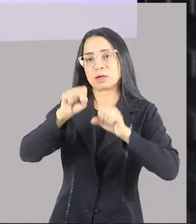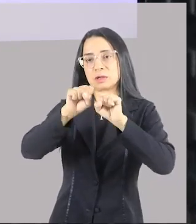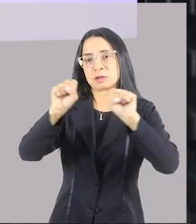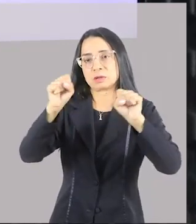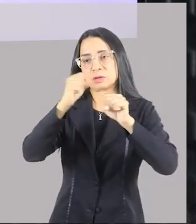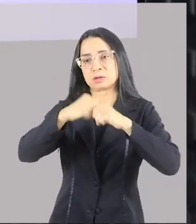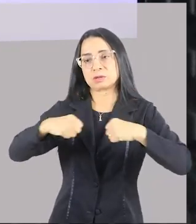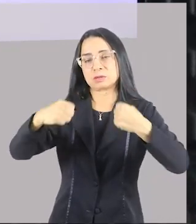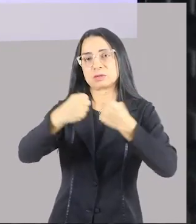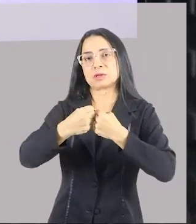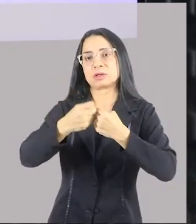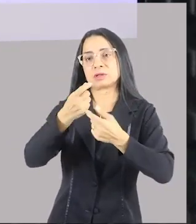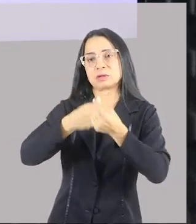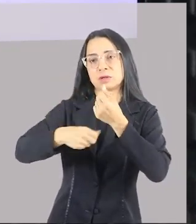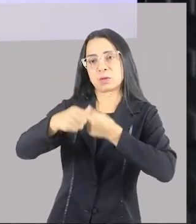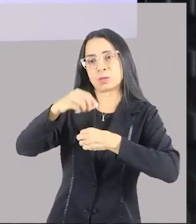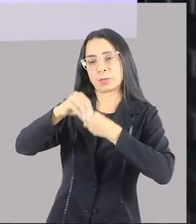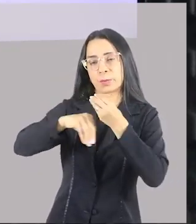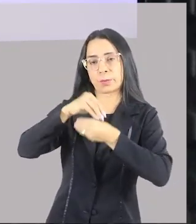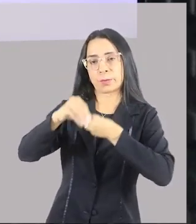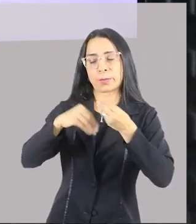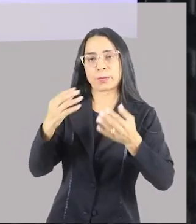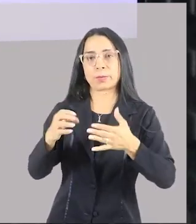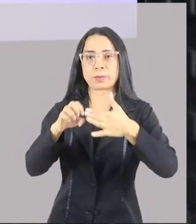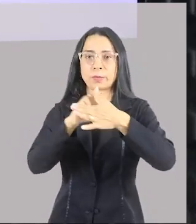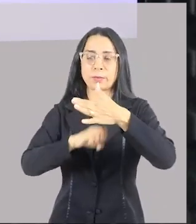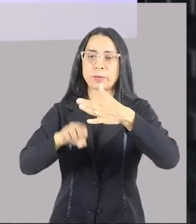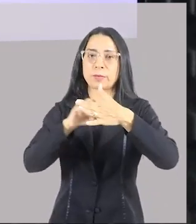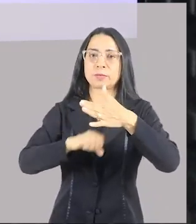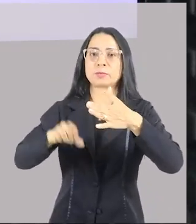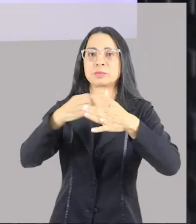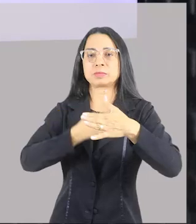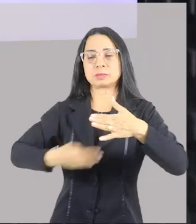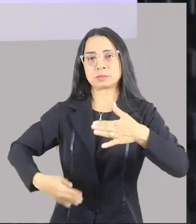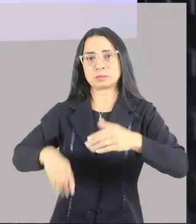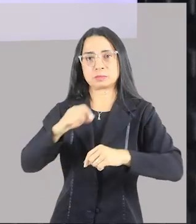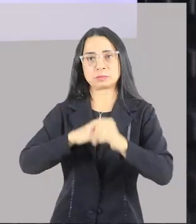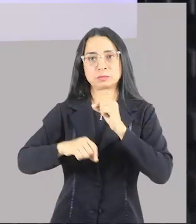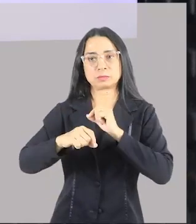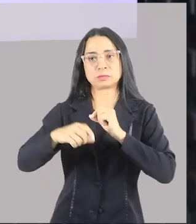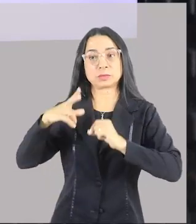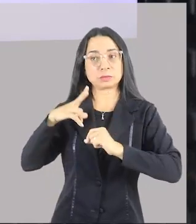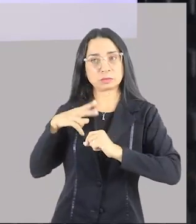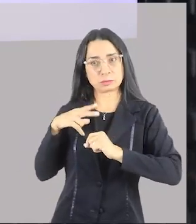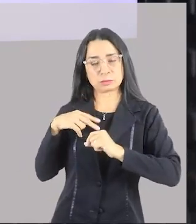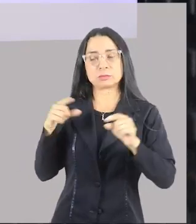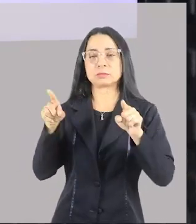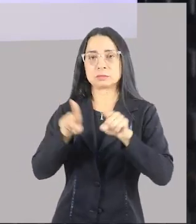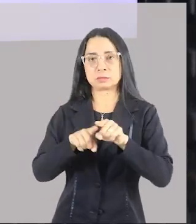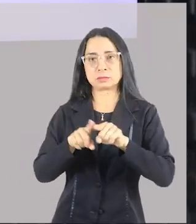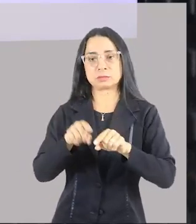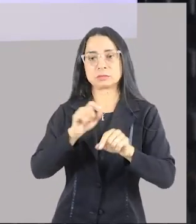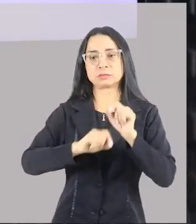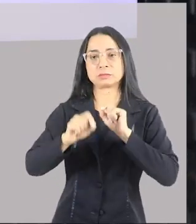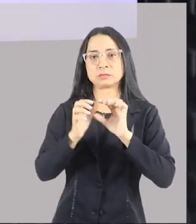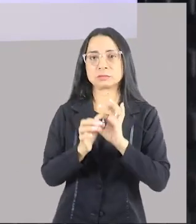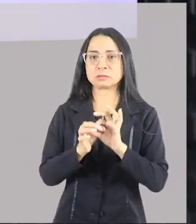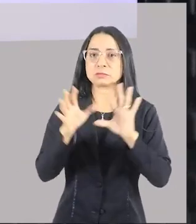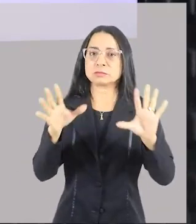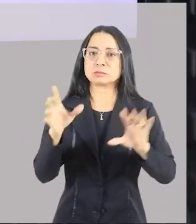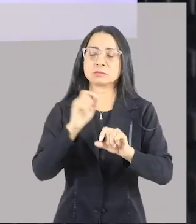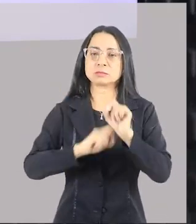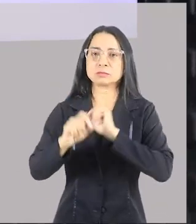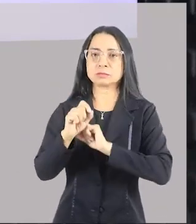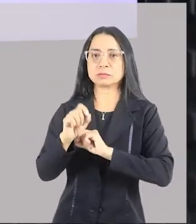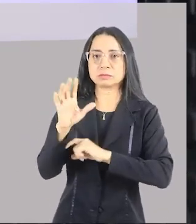mista e das empresas públicas. Temos aqui também os casos dos particulares que foram autorizados